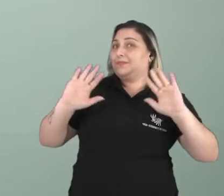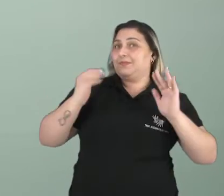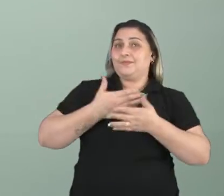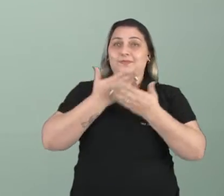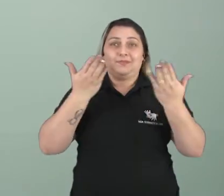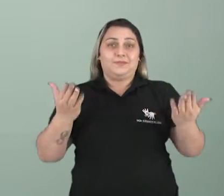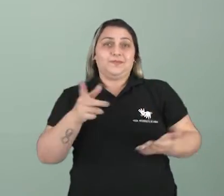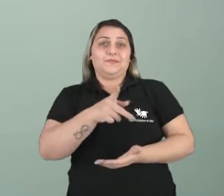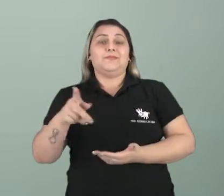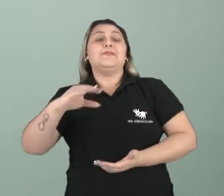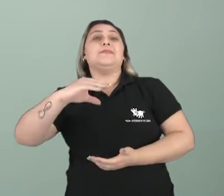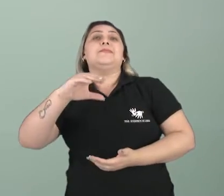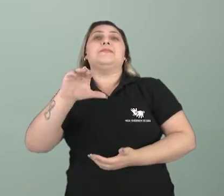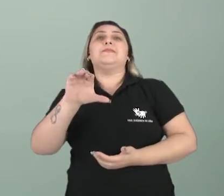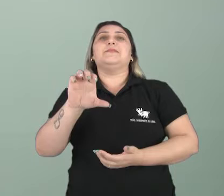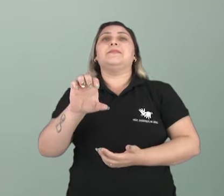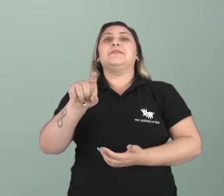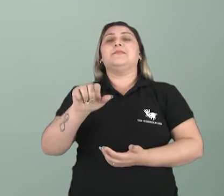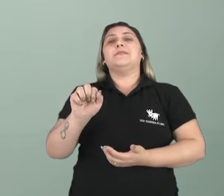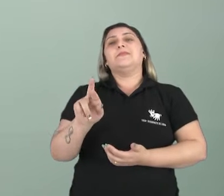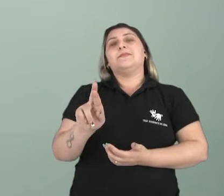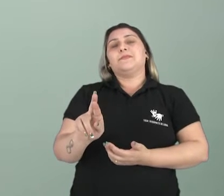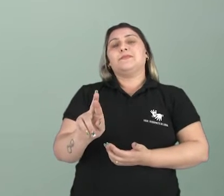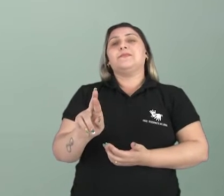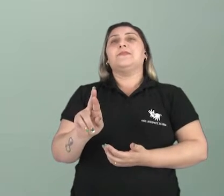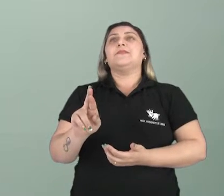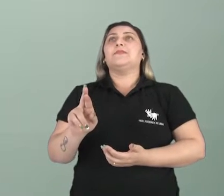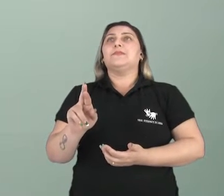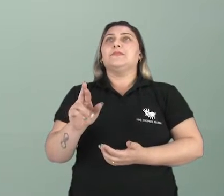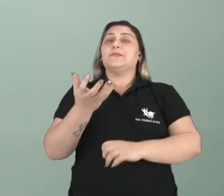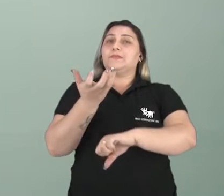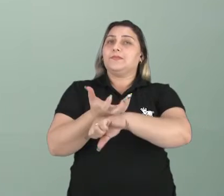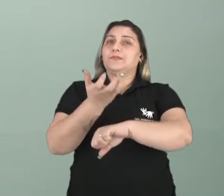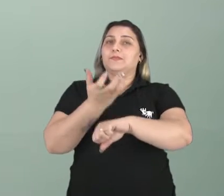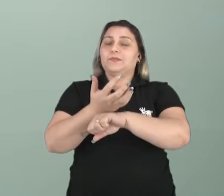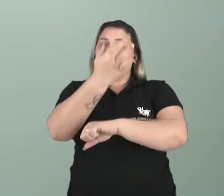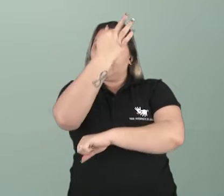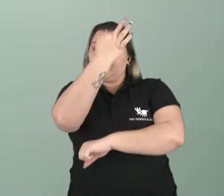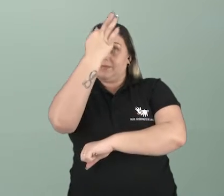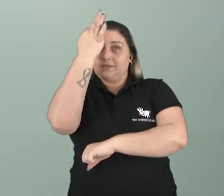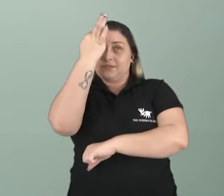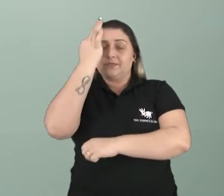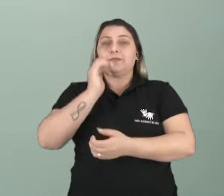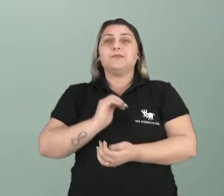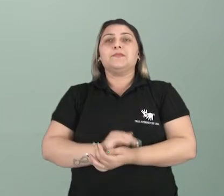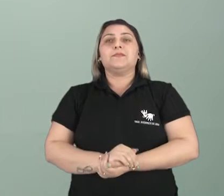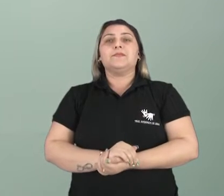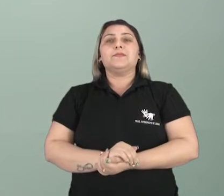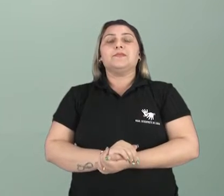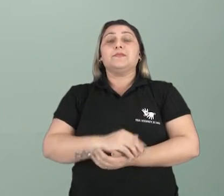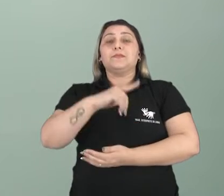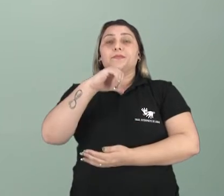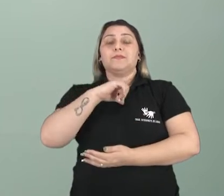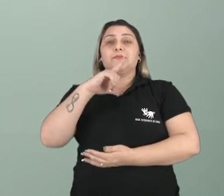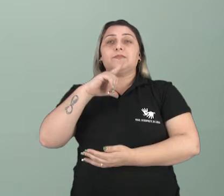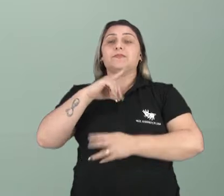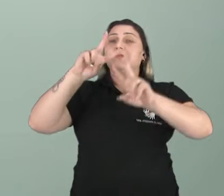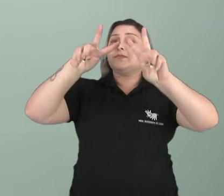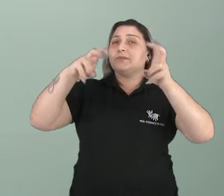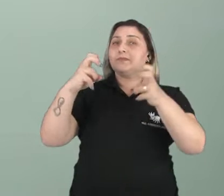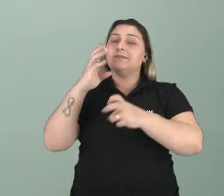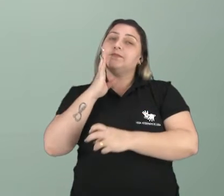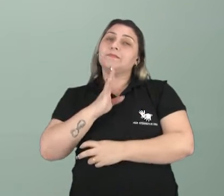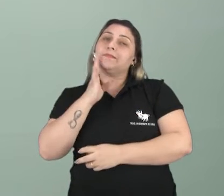Olá pessoal, sou o professor César, vou estar com vocês com a disciplina de filosofia e aí nós temos uma temática